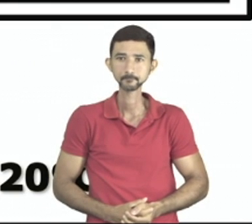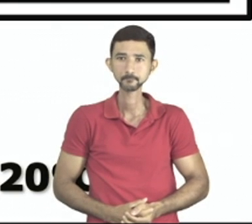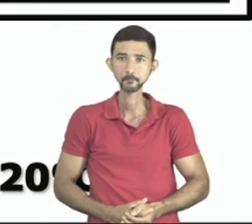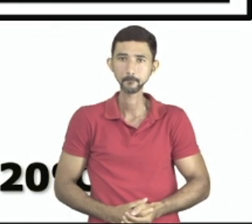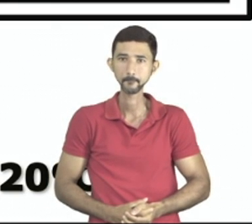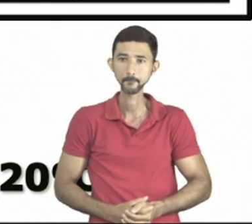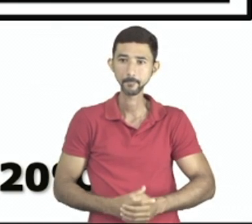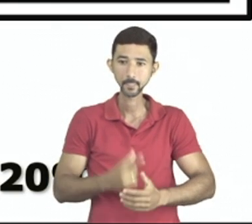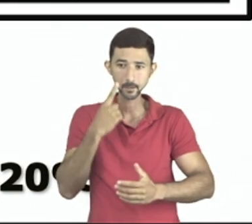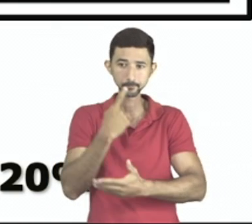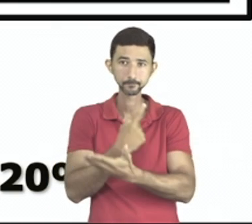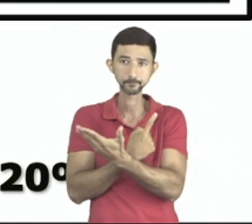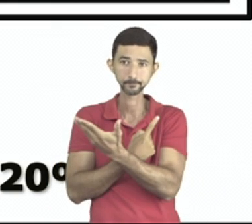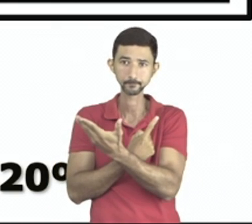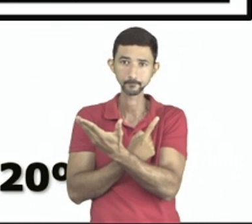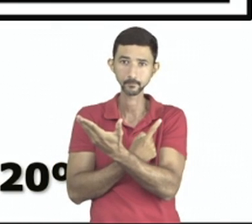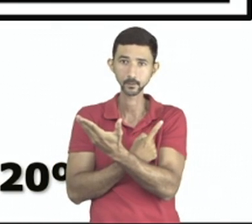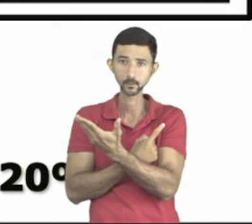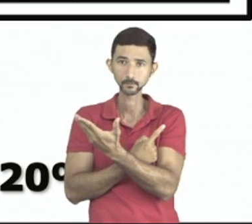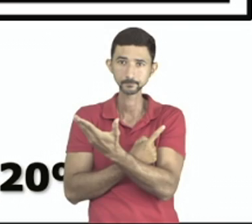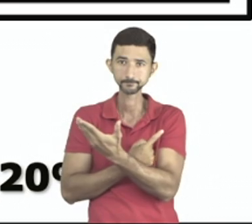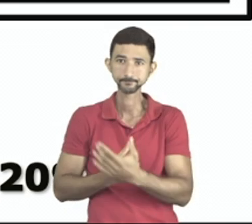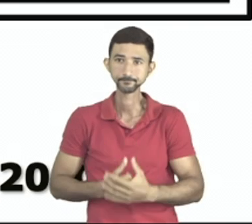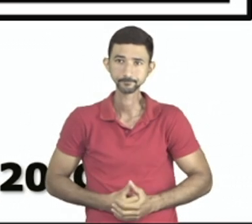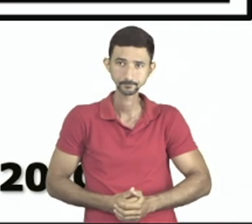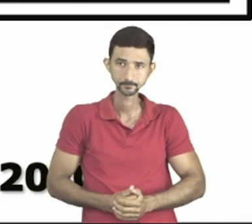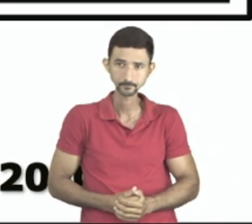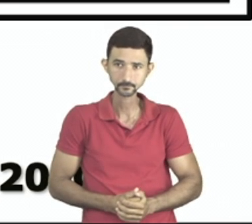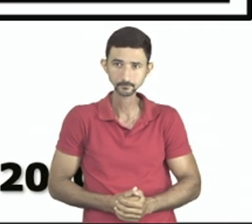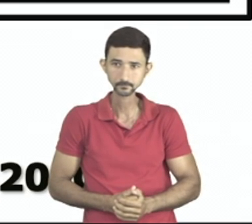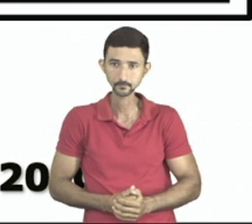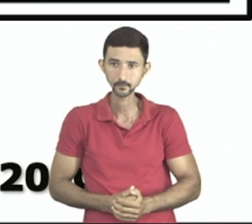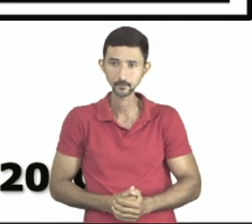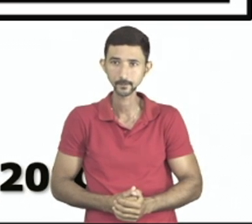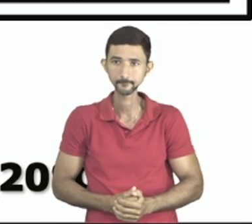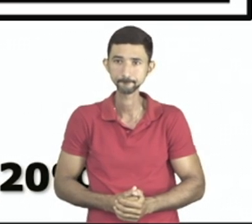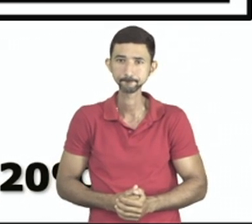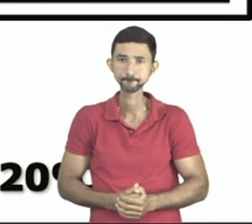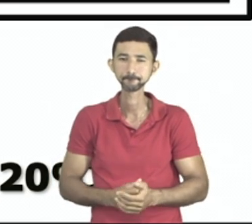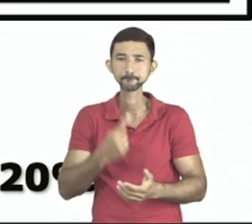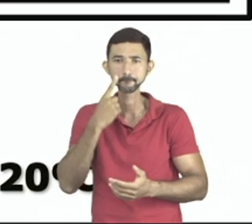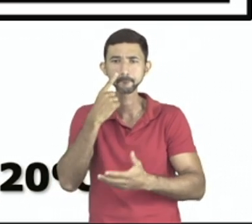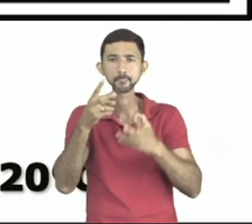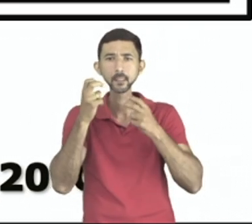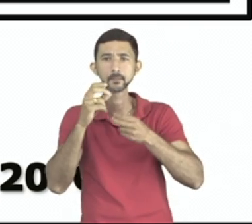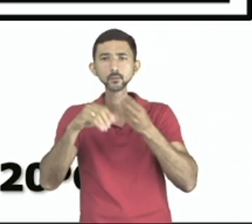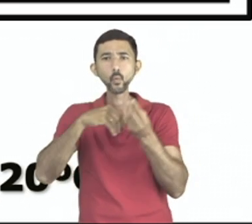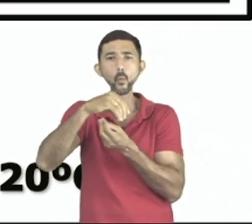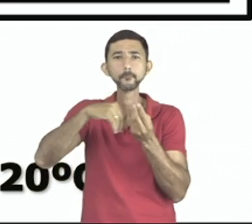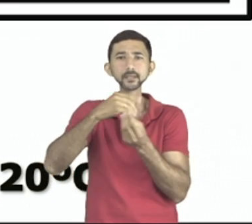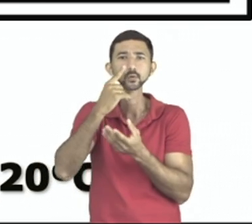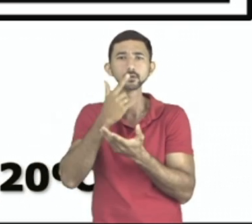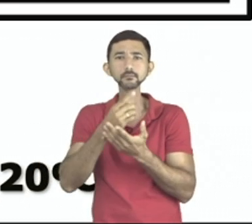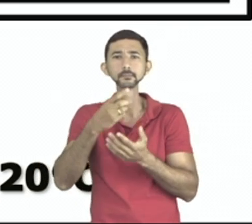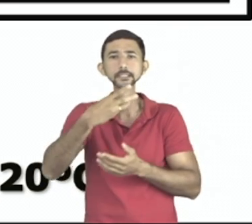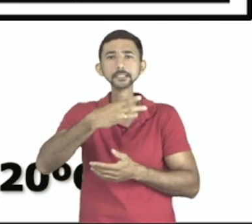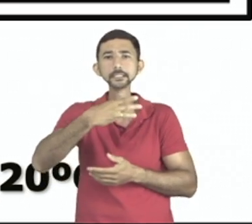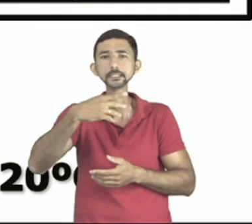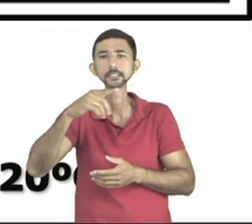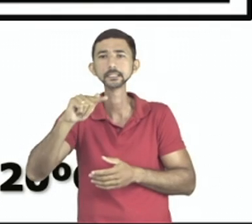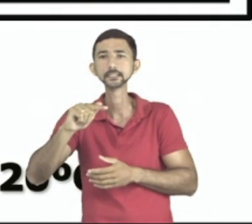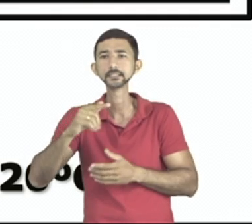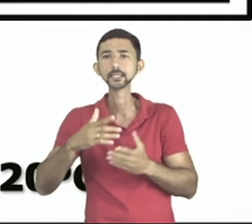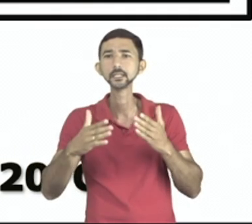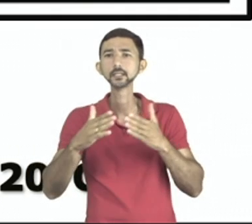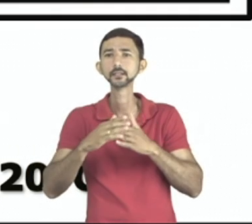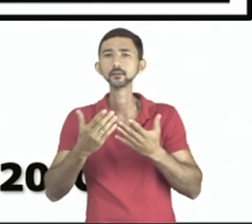E nesse slide aí, gente, que a gente está colocando para você, do cloreto de amônio, vê que o coeficiente de solubilidade dele é 37,2 a